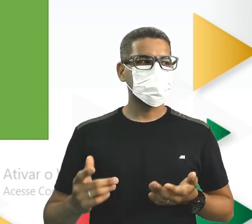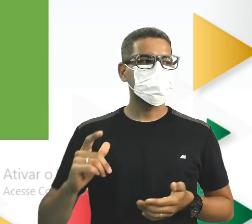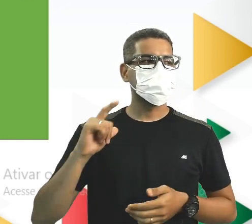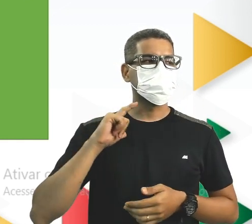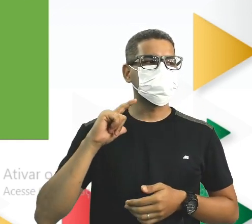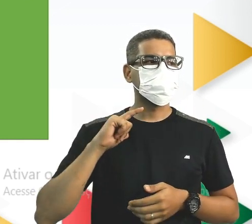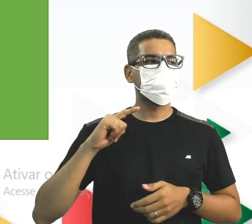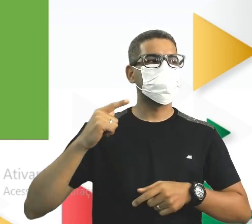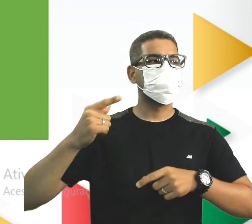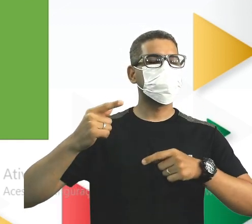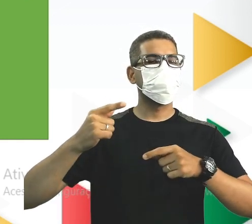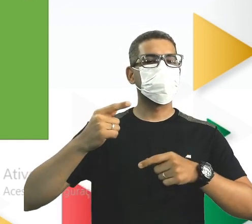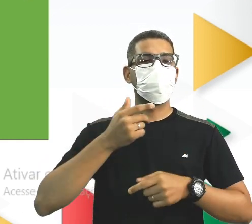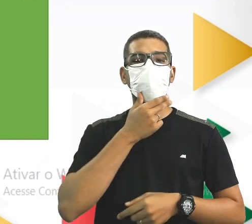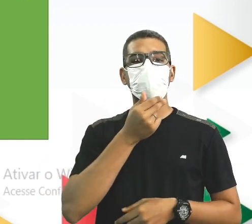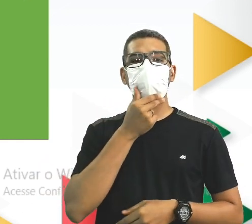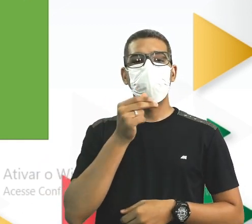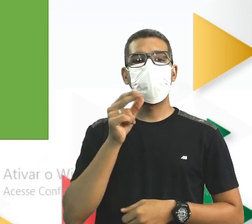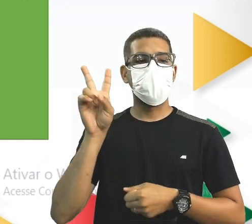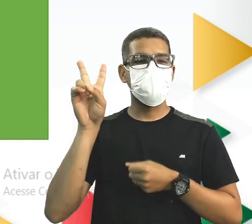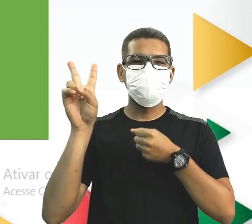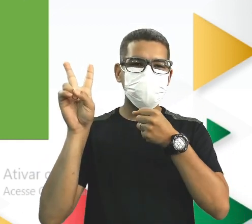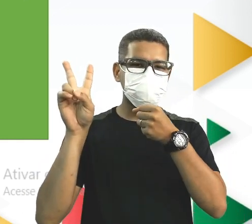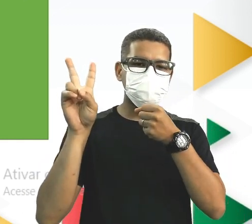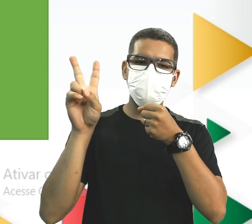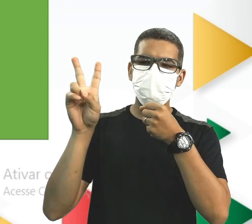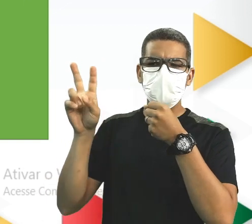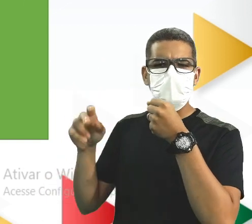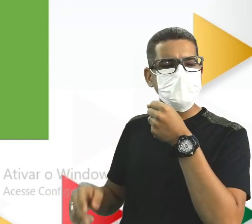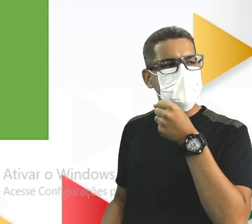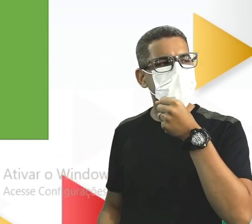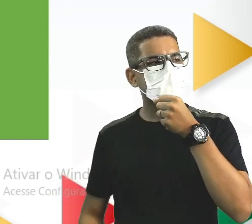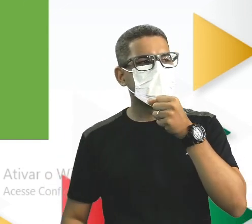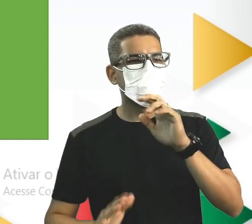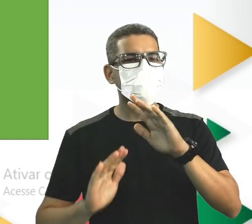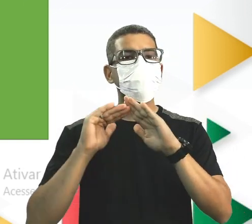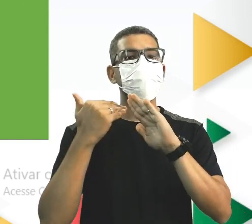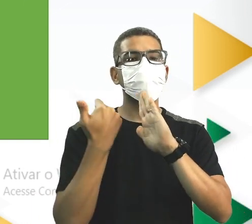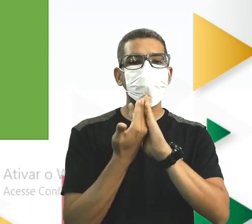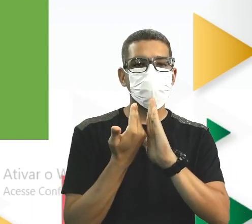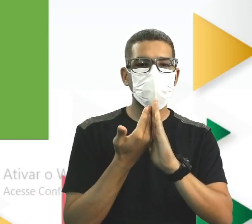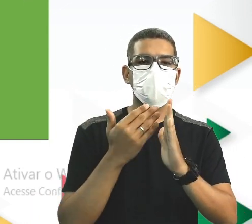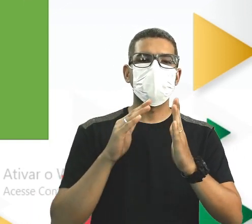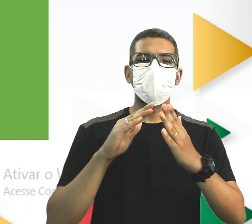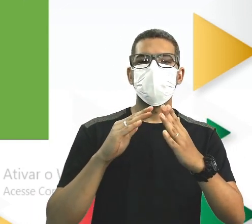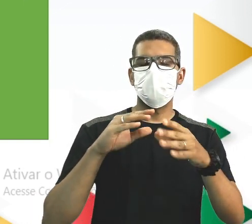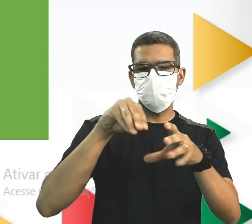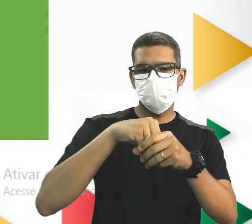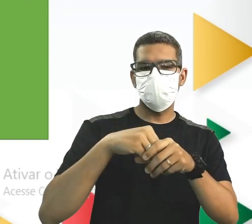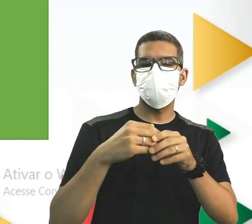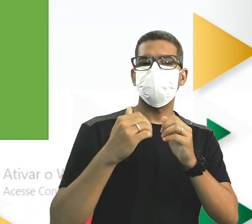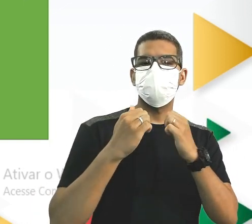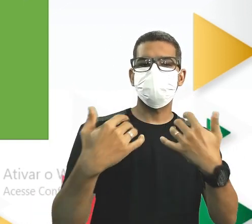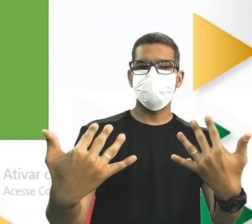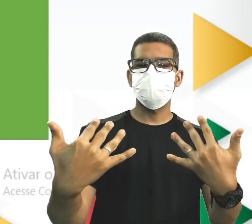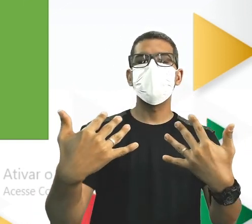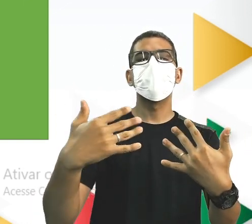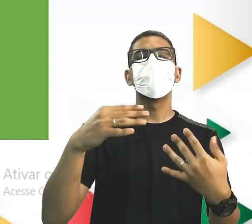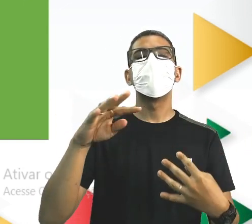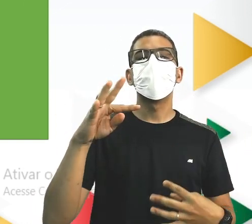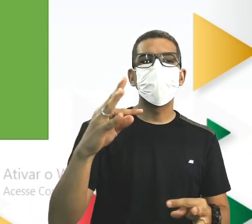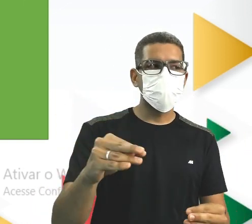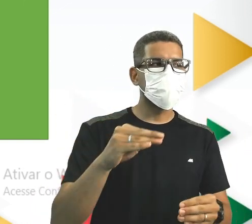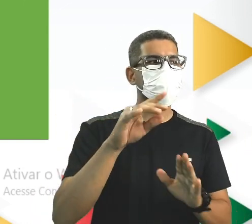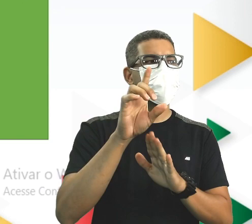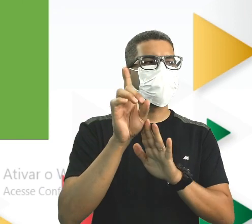ou um político falando, ou podia ser uma escola, tudo isso vocês têm direito, ou de saúde, ou